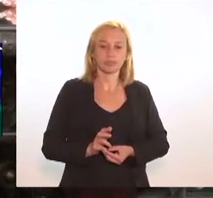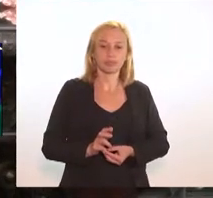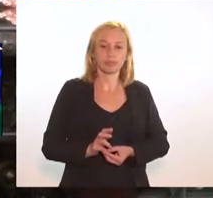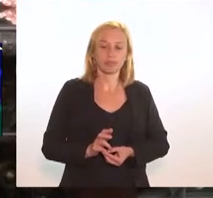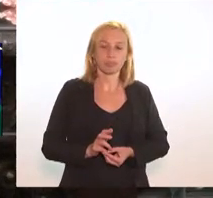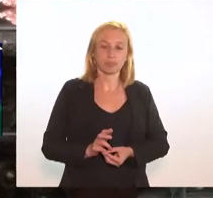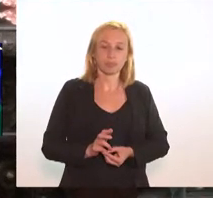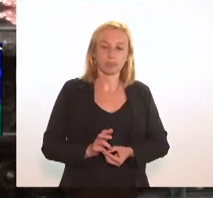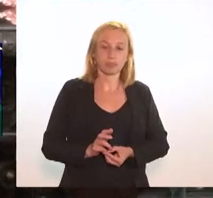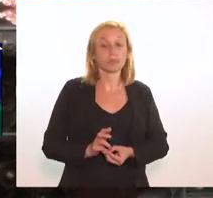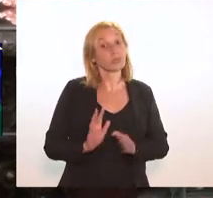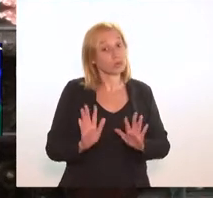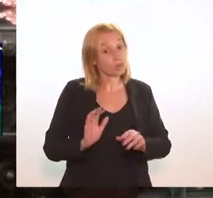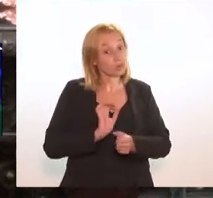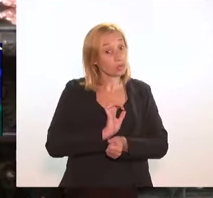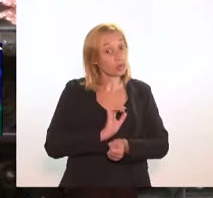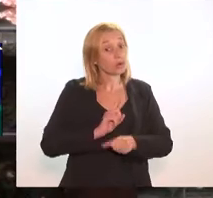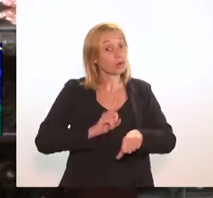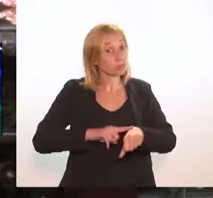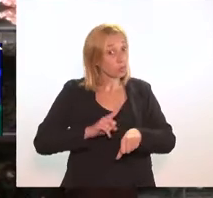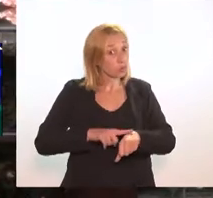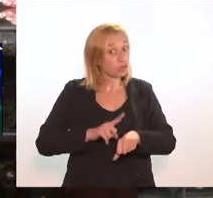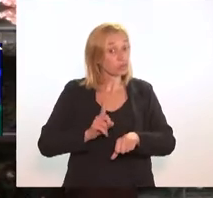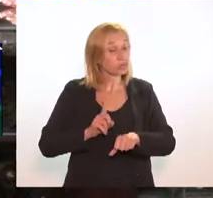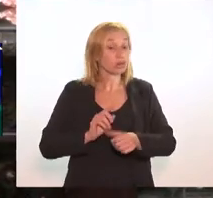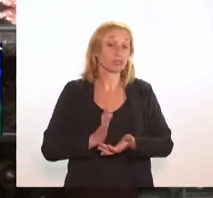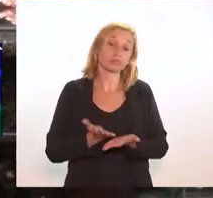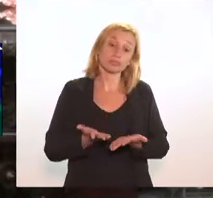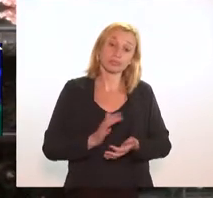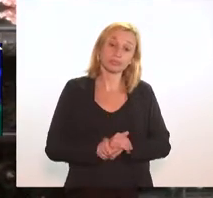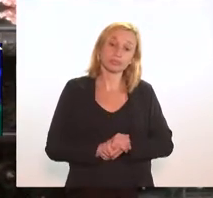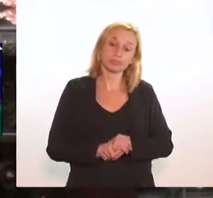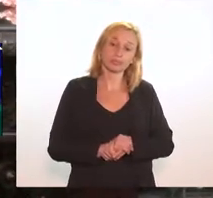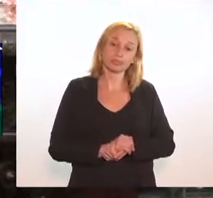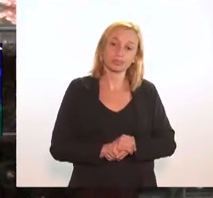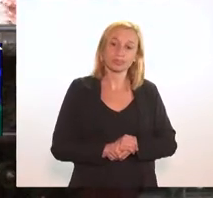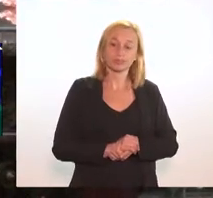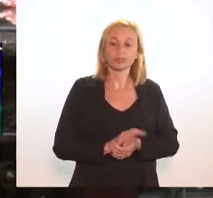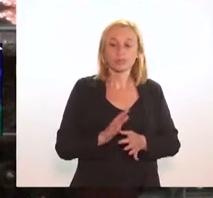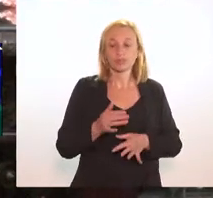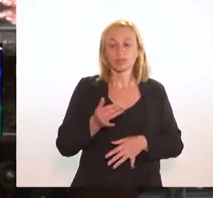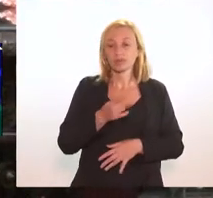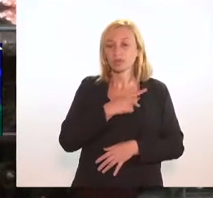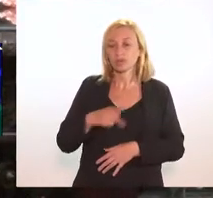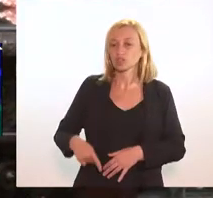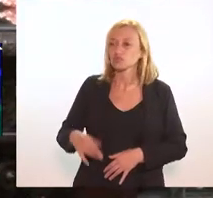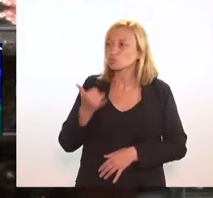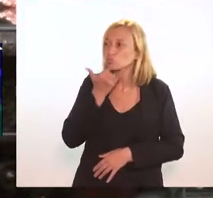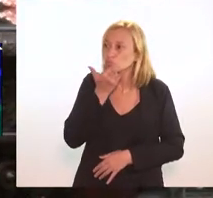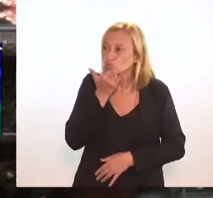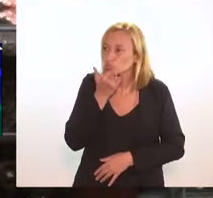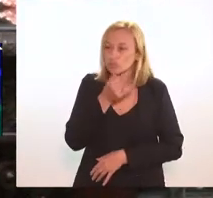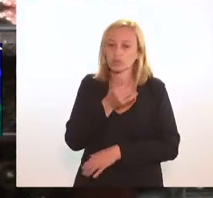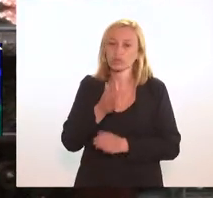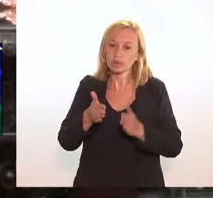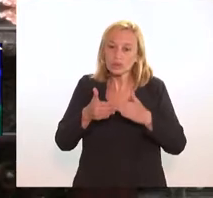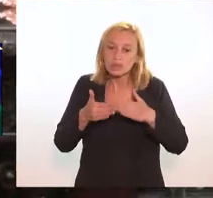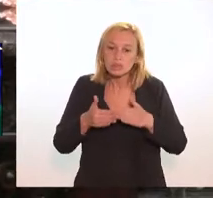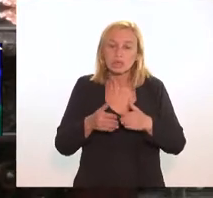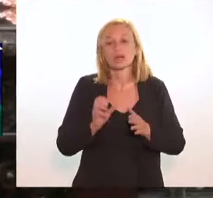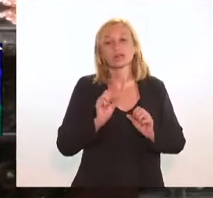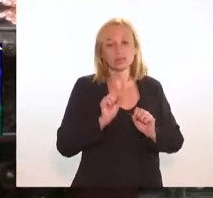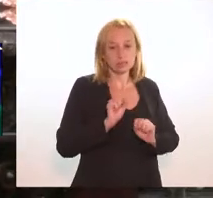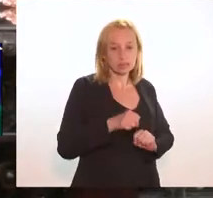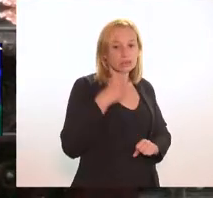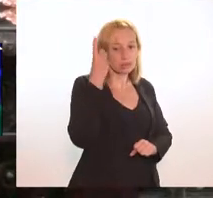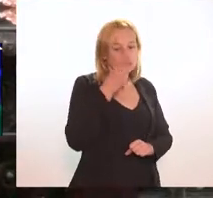Sabendo que nós estamos num momento... né, presidente, me desculpe. Dá licença. Sim, deputado. Mas a gente